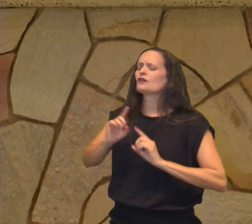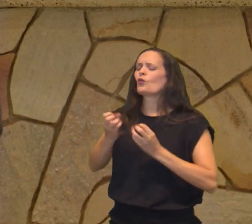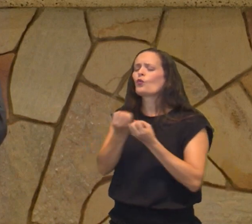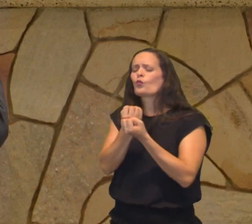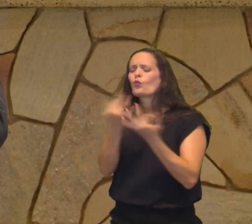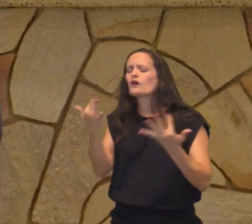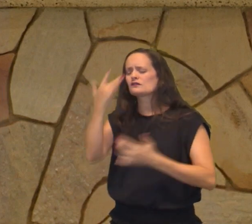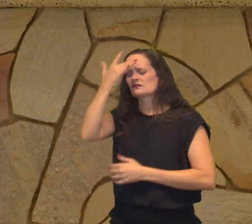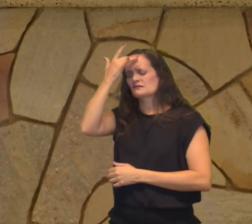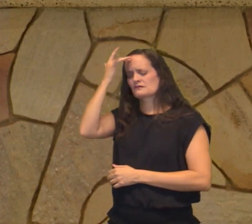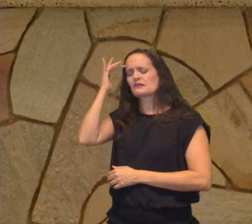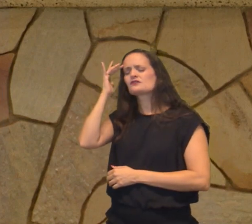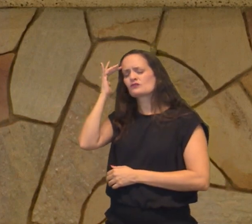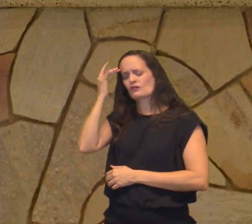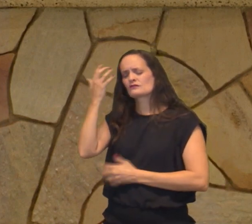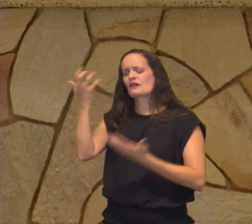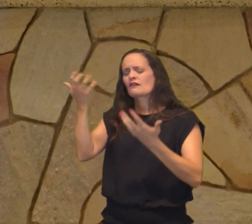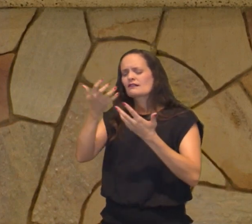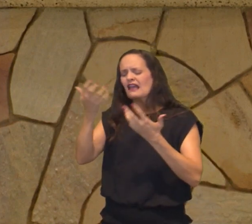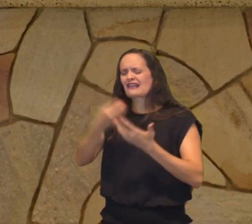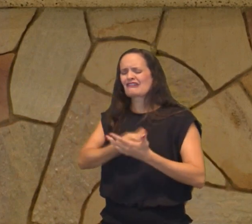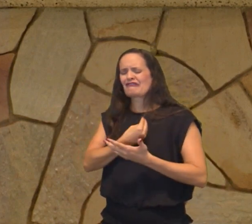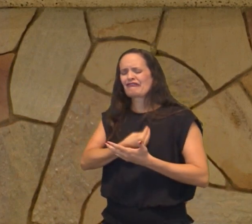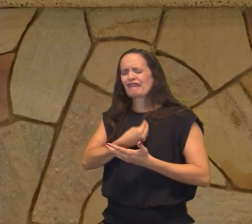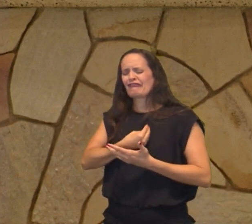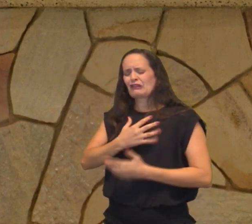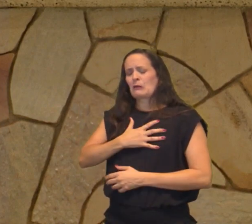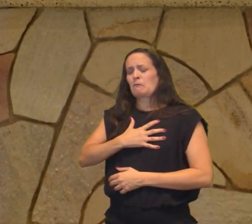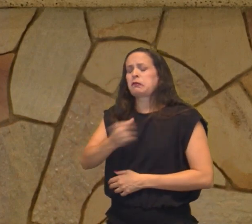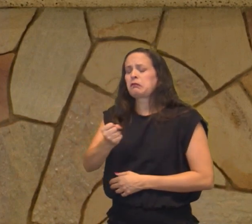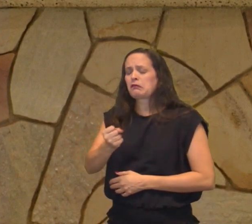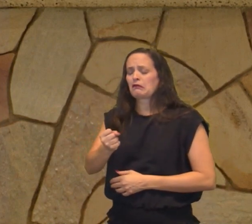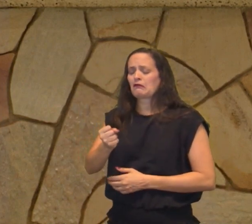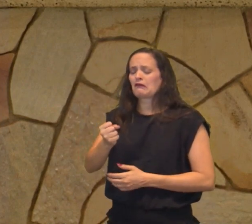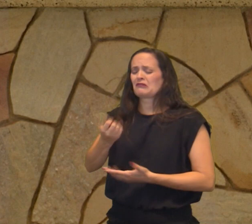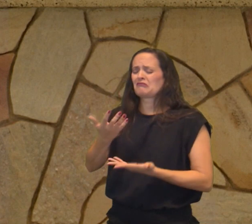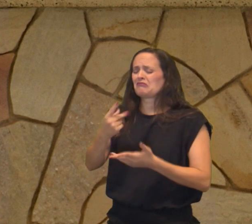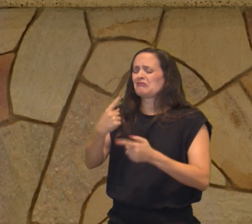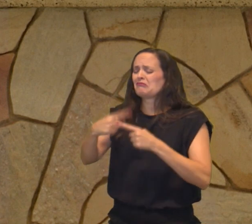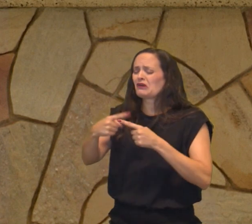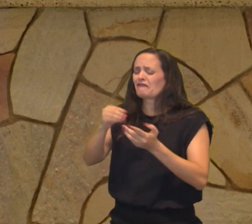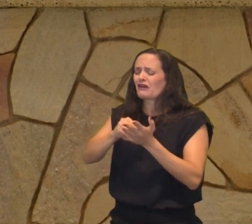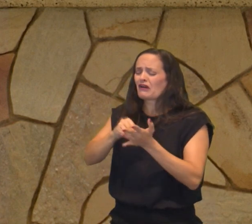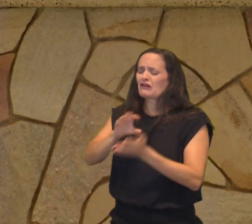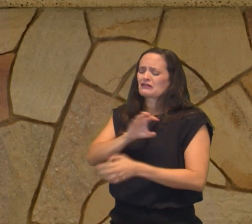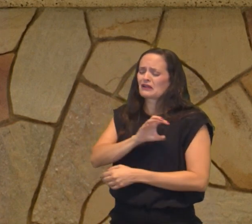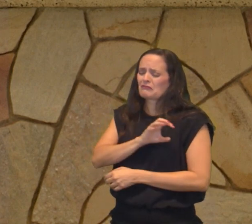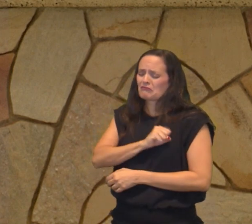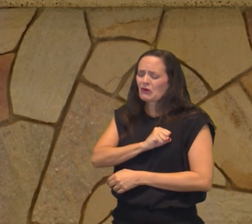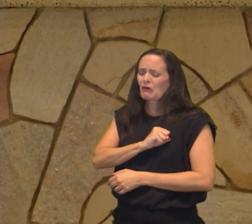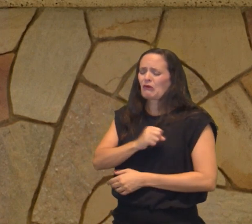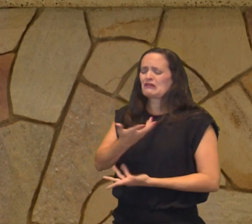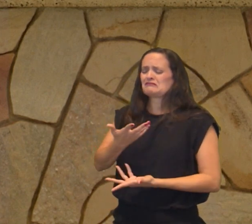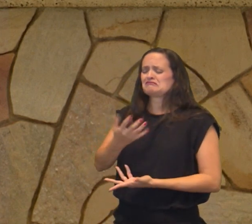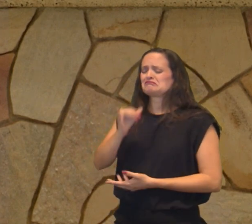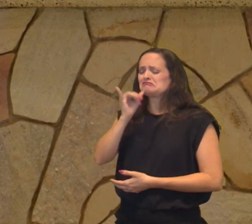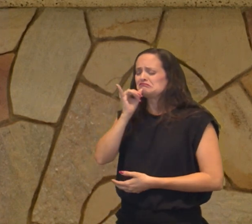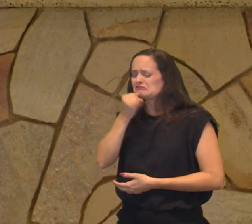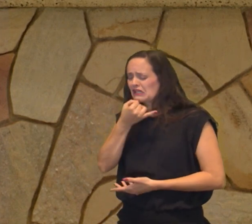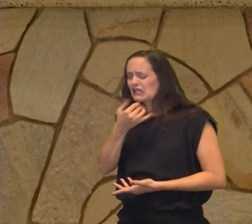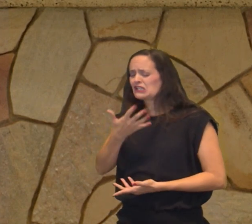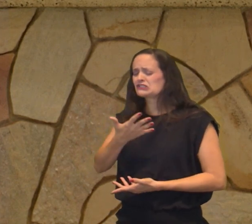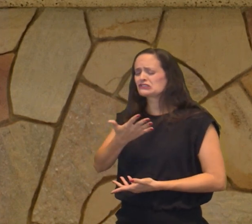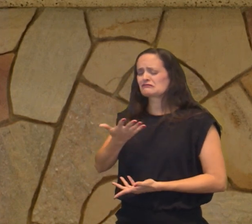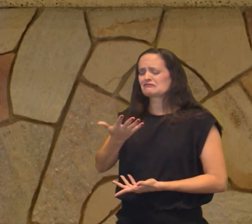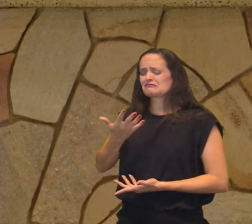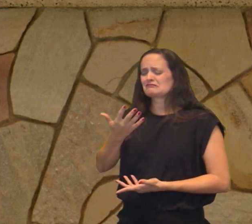pessoas que estão querendo pôr fim à vida, por um desamor, por um desgosto, Senhor, por uma decepção, por uma